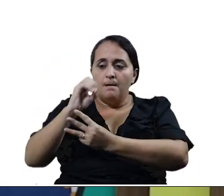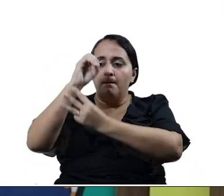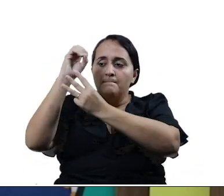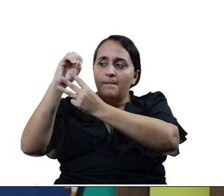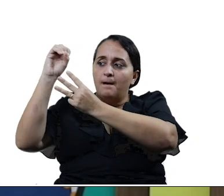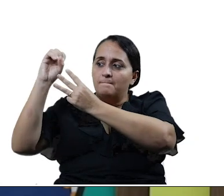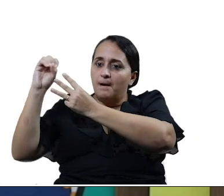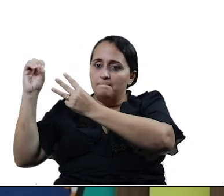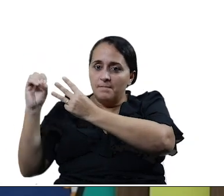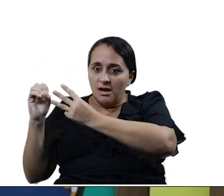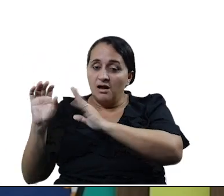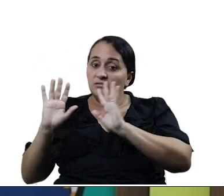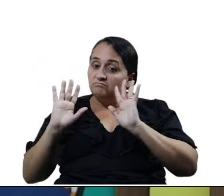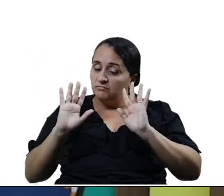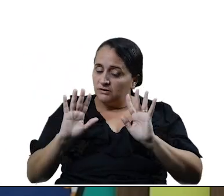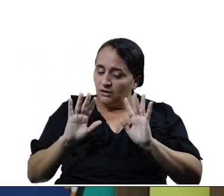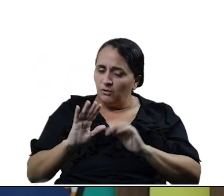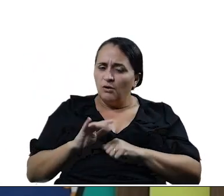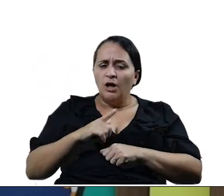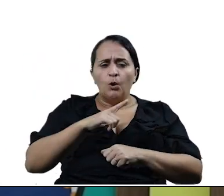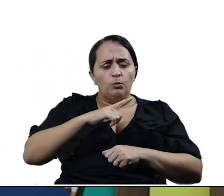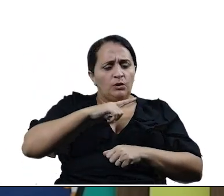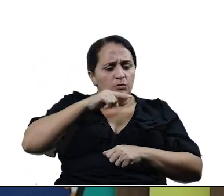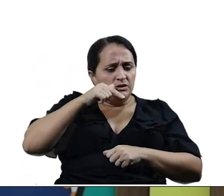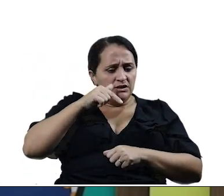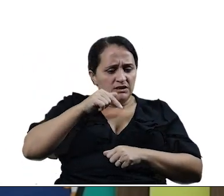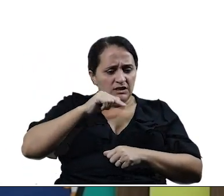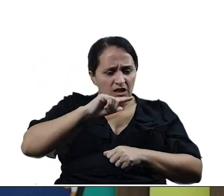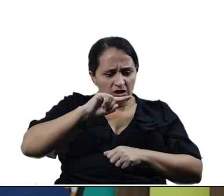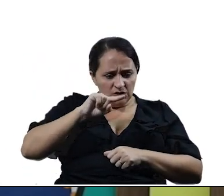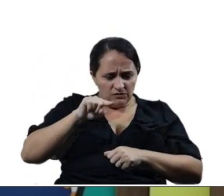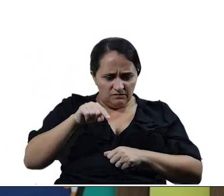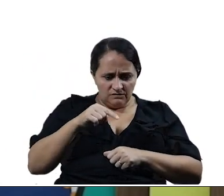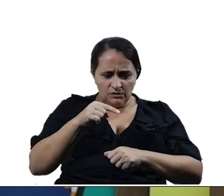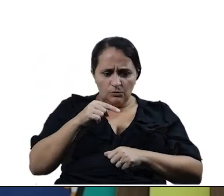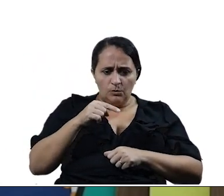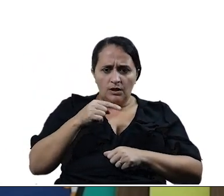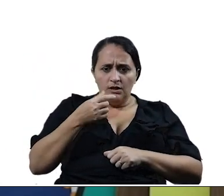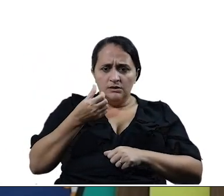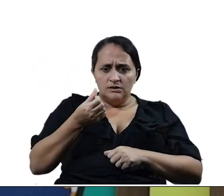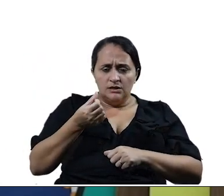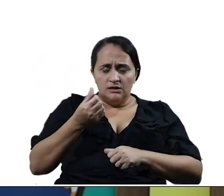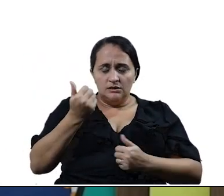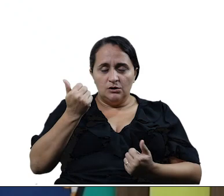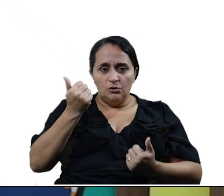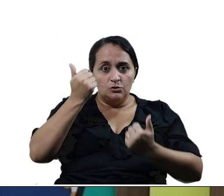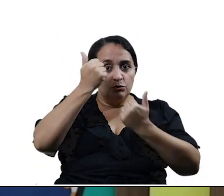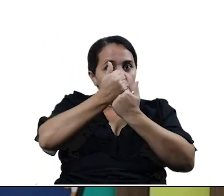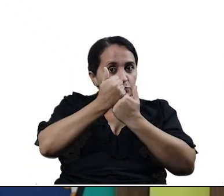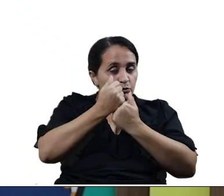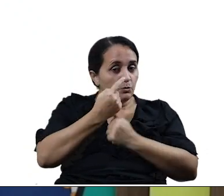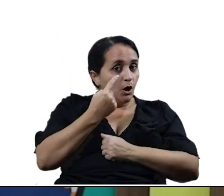tenho 7,6 bilhões, se eu fazer a substituição, eu vou ter